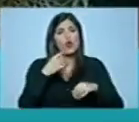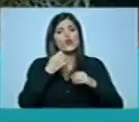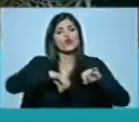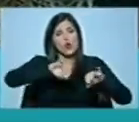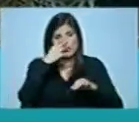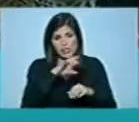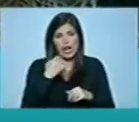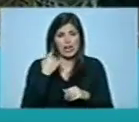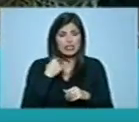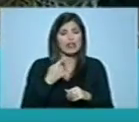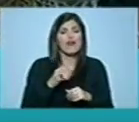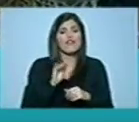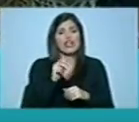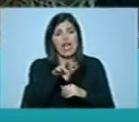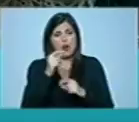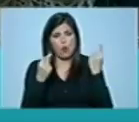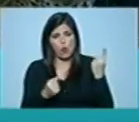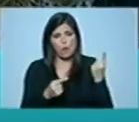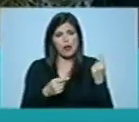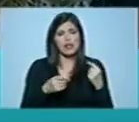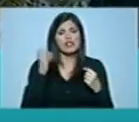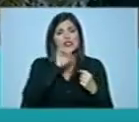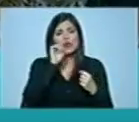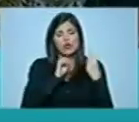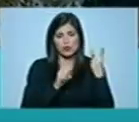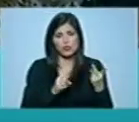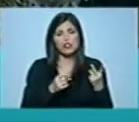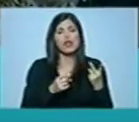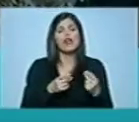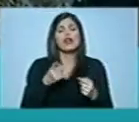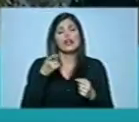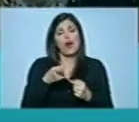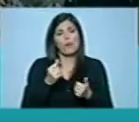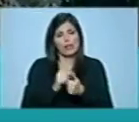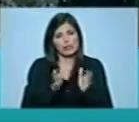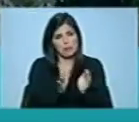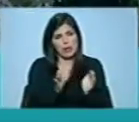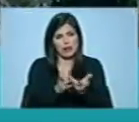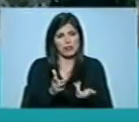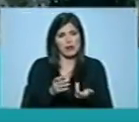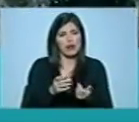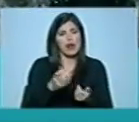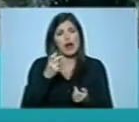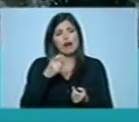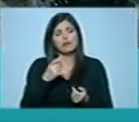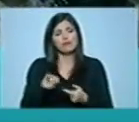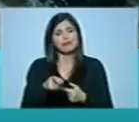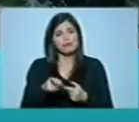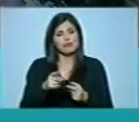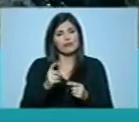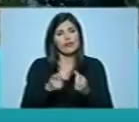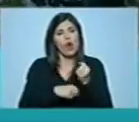Uma farinheira. Duas cenouras médias. E 9 batatas médias. Acho que há mais um. São precisas duas pencas. Okay.